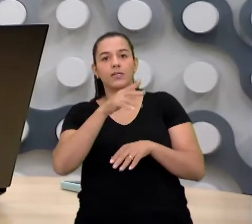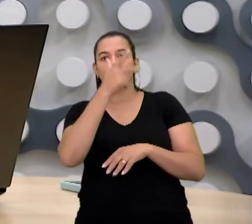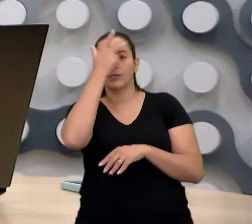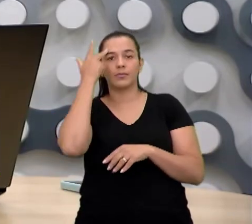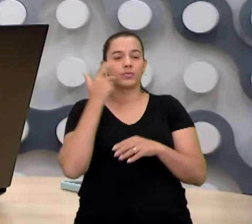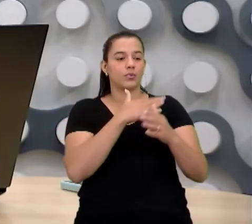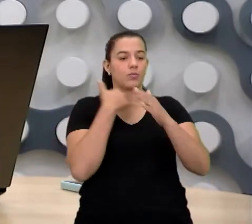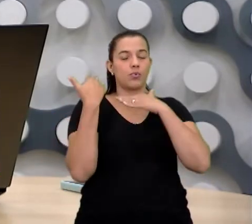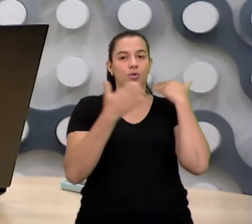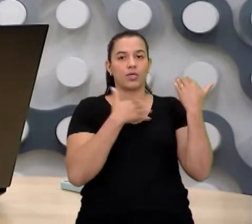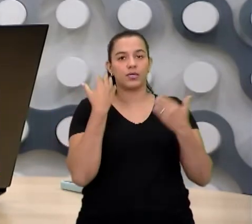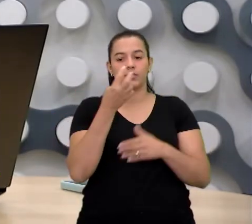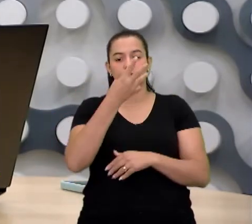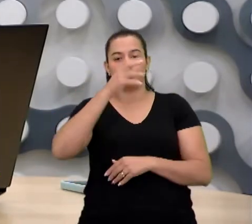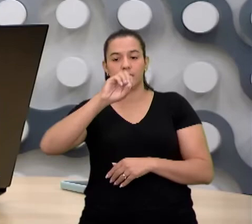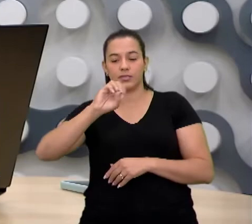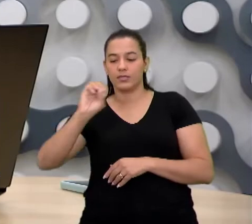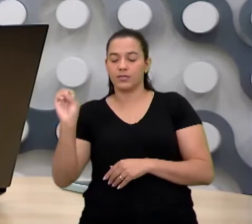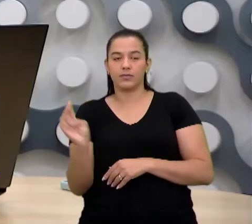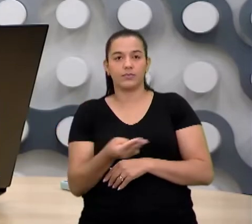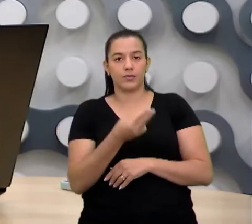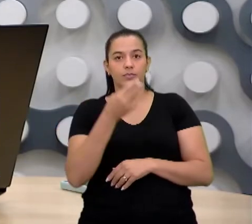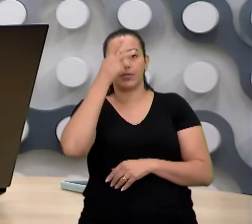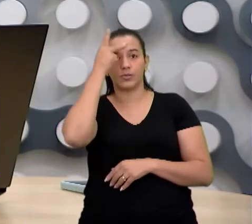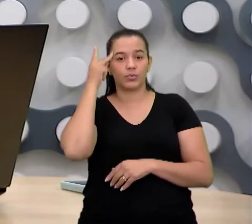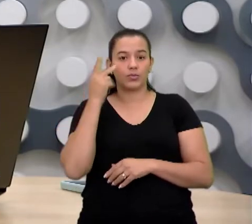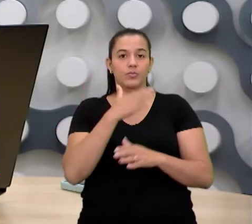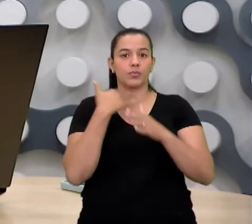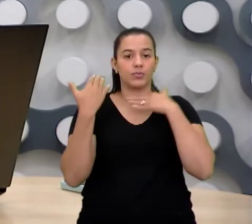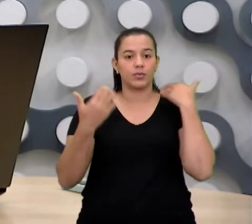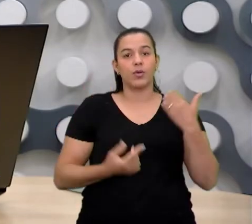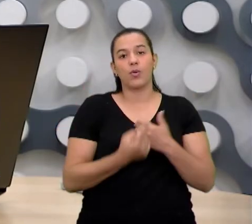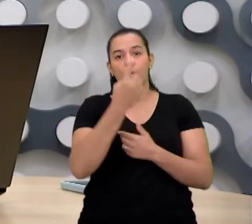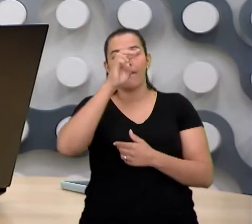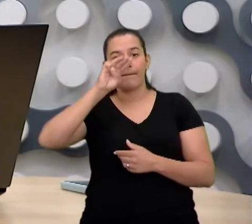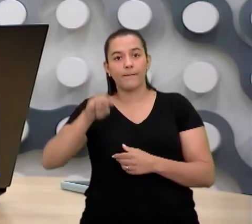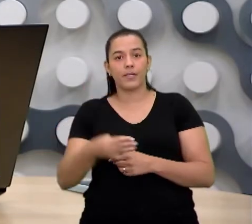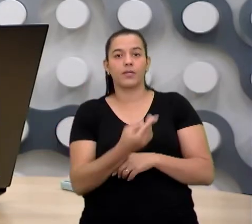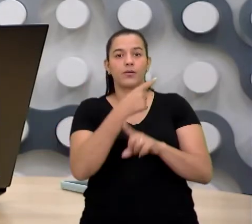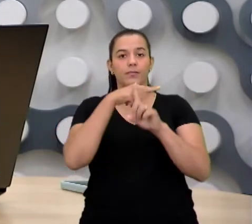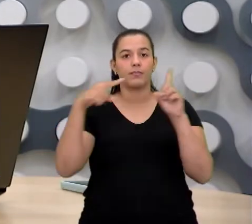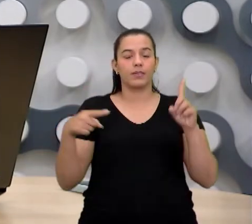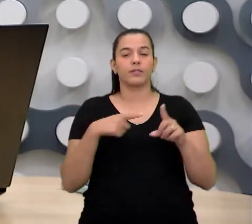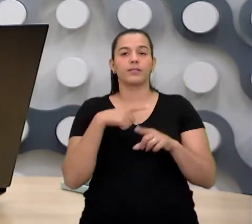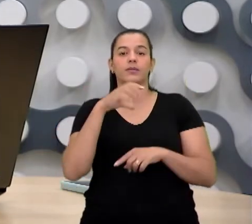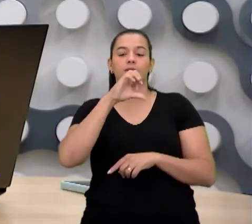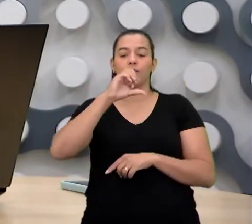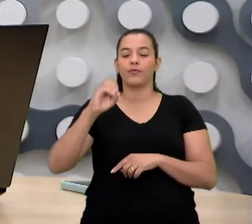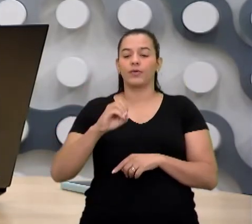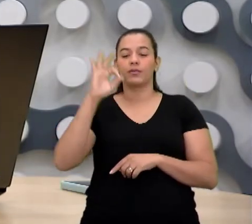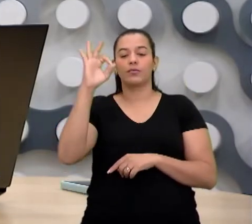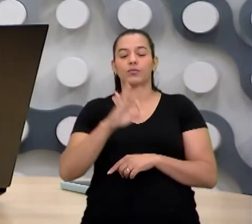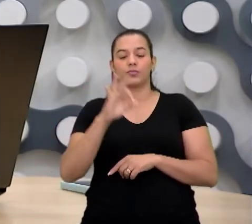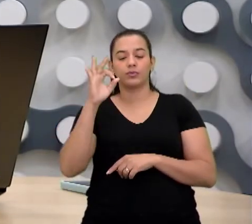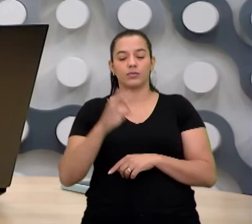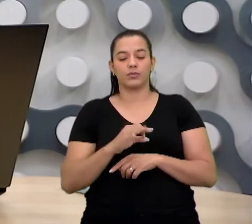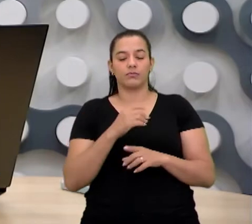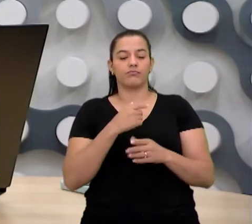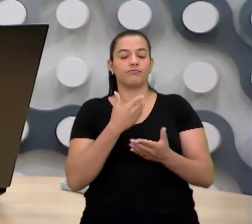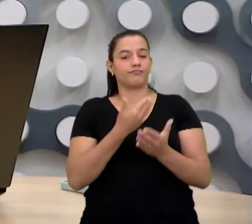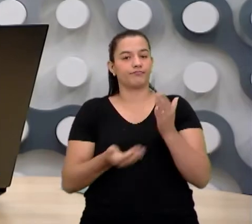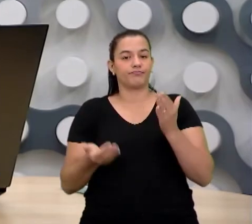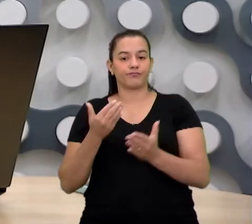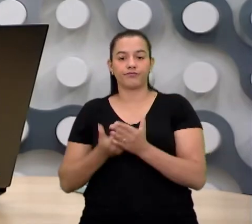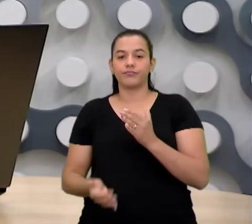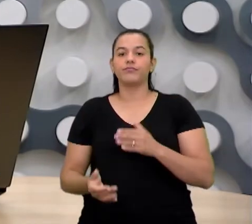pessoas, tiveram mais de 300 mil pessoas feridas, 1,5 milhão de desabrigados, 90% do território devastado. No